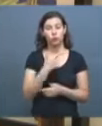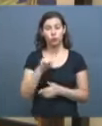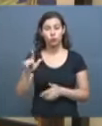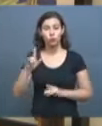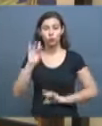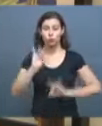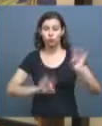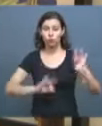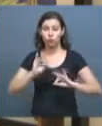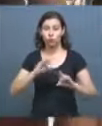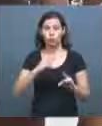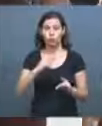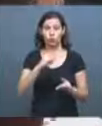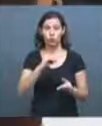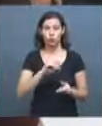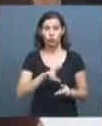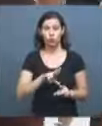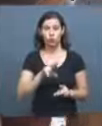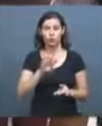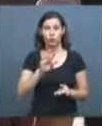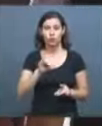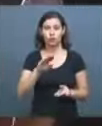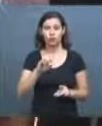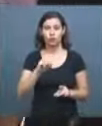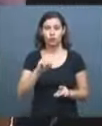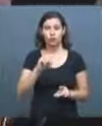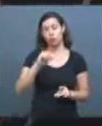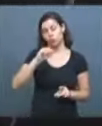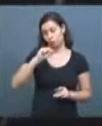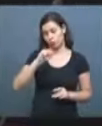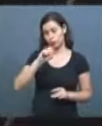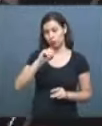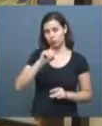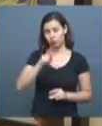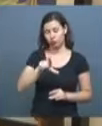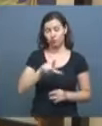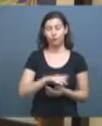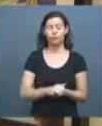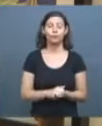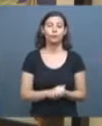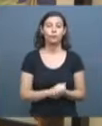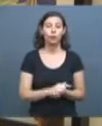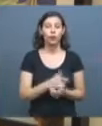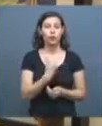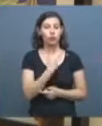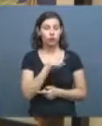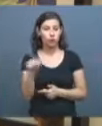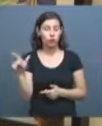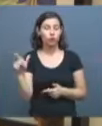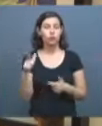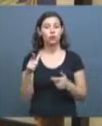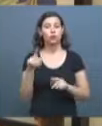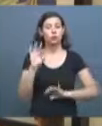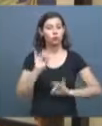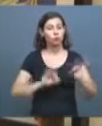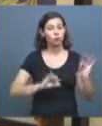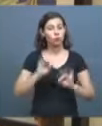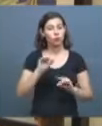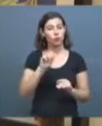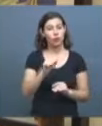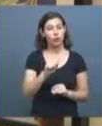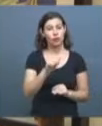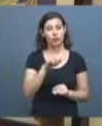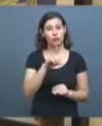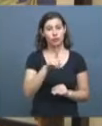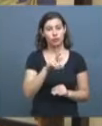que é o hormônio do estresse. A adrenalina é uma das substâncias liberadas. Ela provoca uma série de reações no seu organismo.